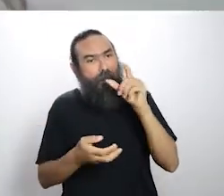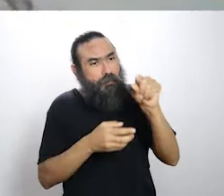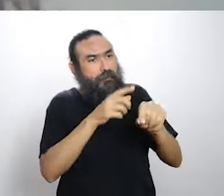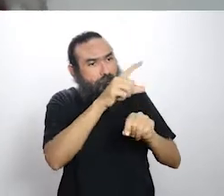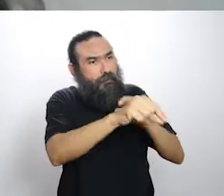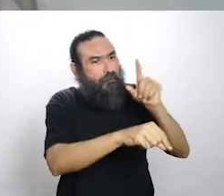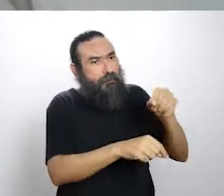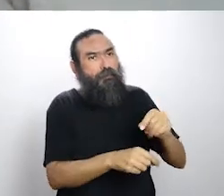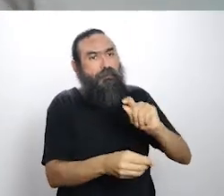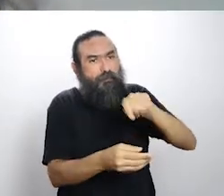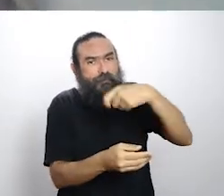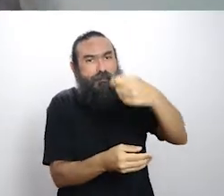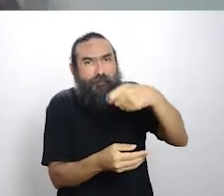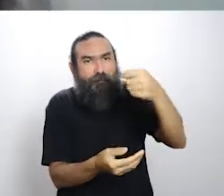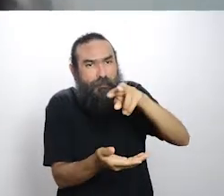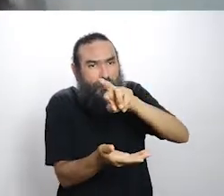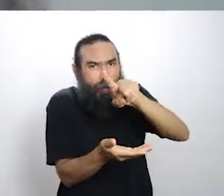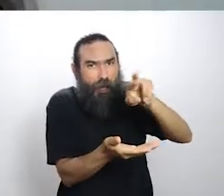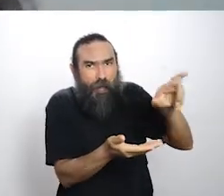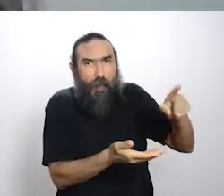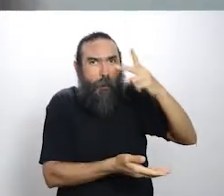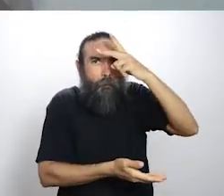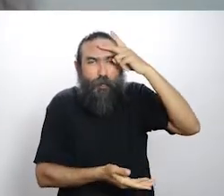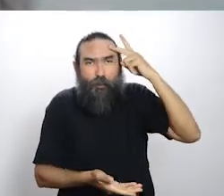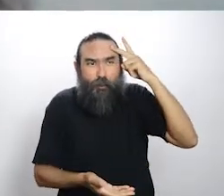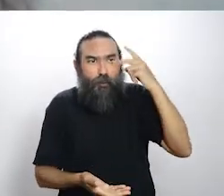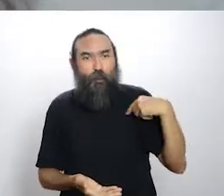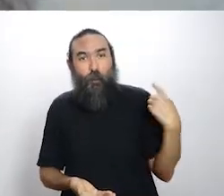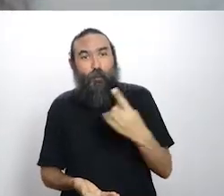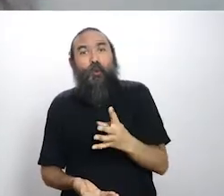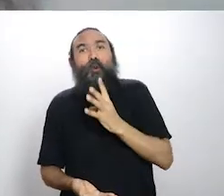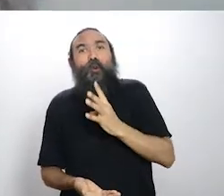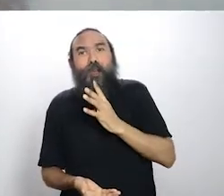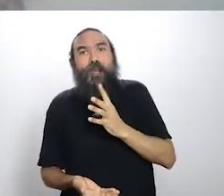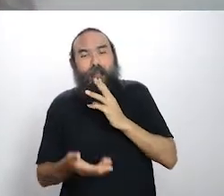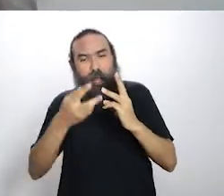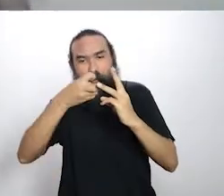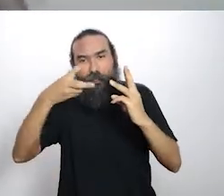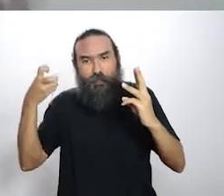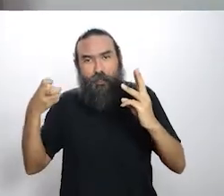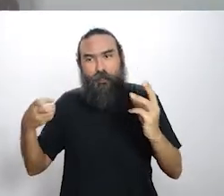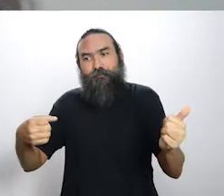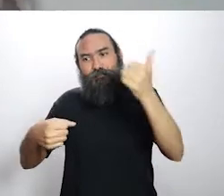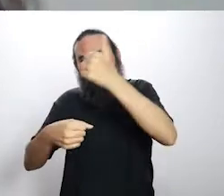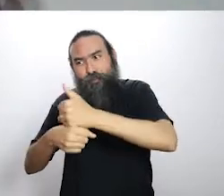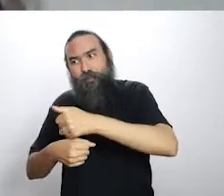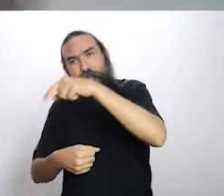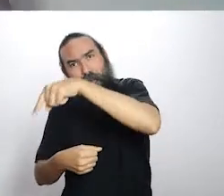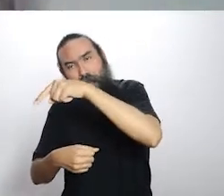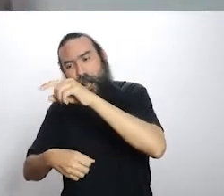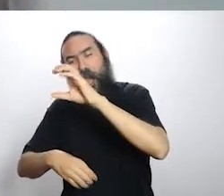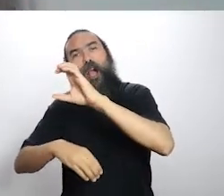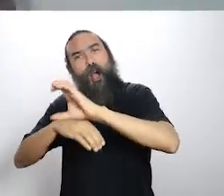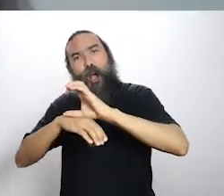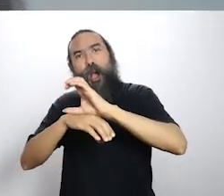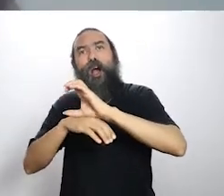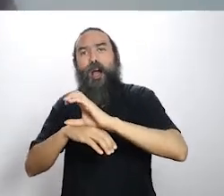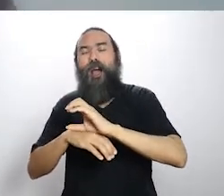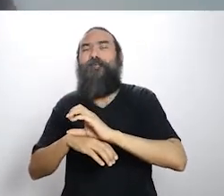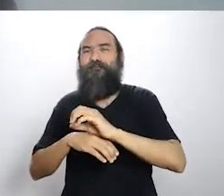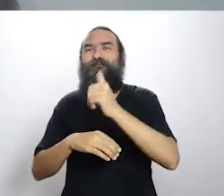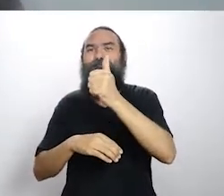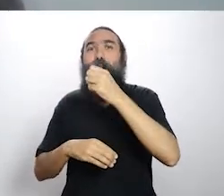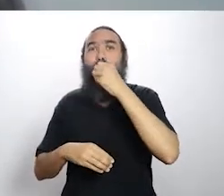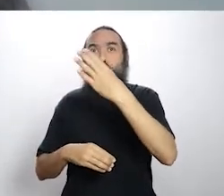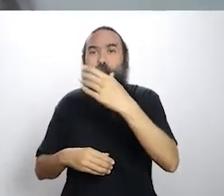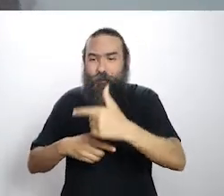Chiquinha Pareci, a Maria Pancararu, e essas pessoas puderam contribuir com essas diretrizes que hoje orientam a educação